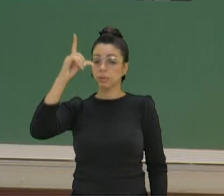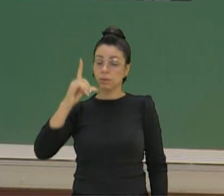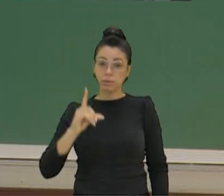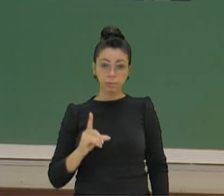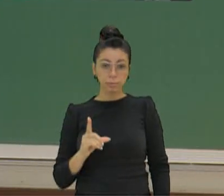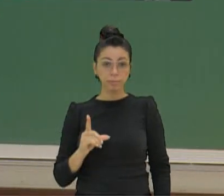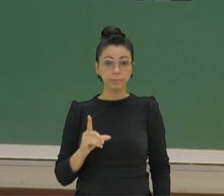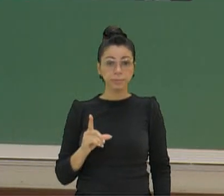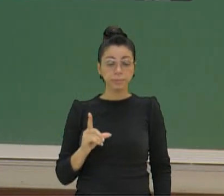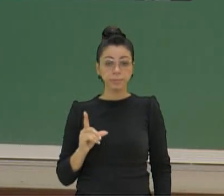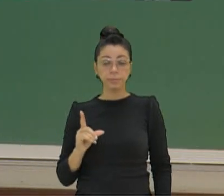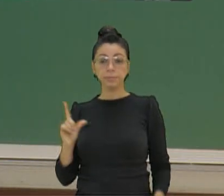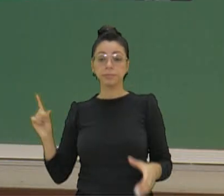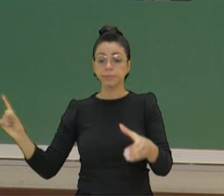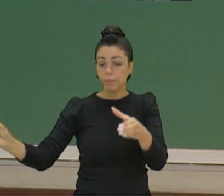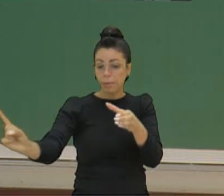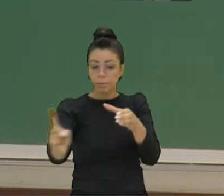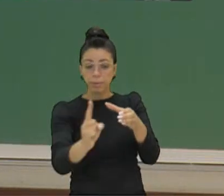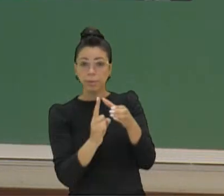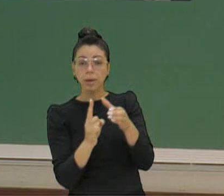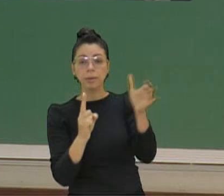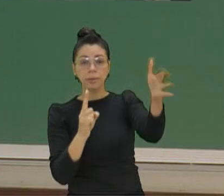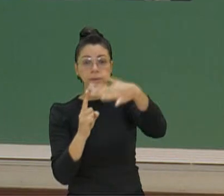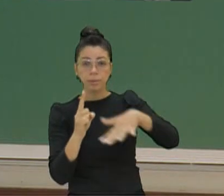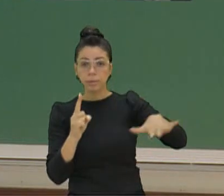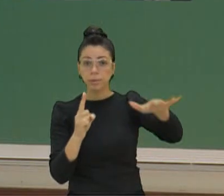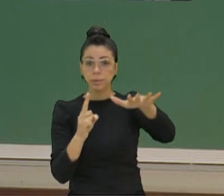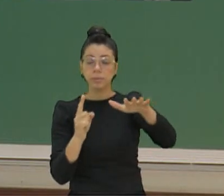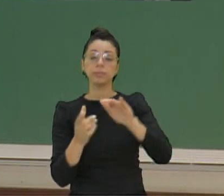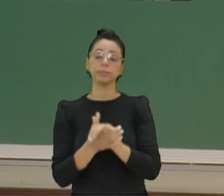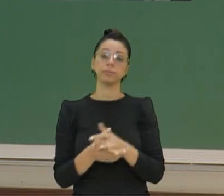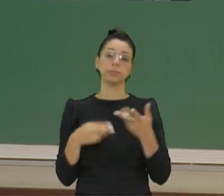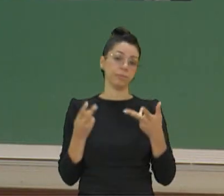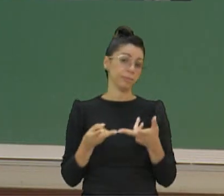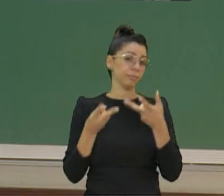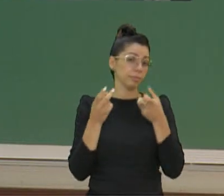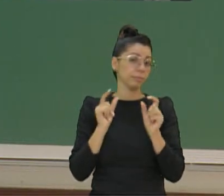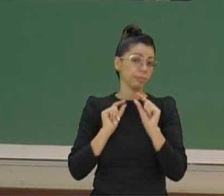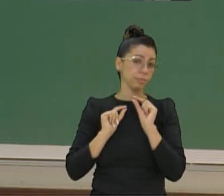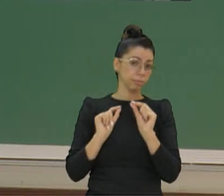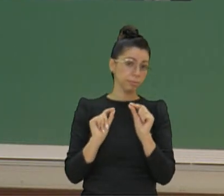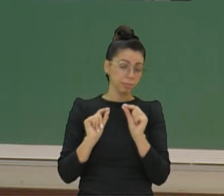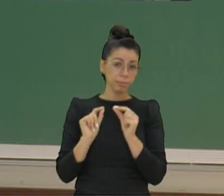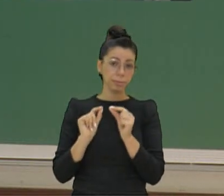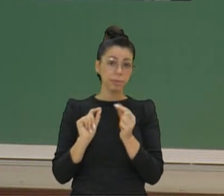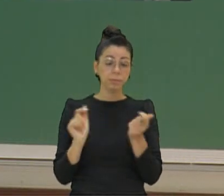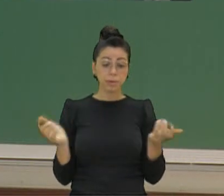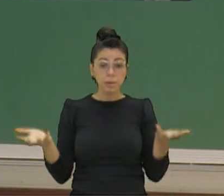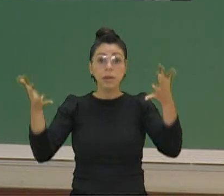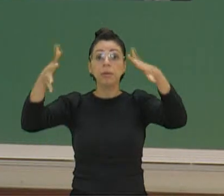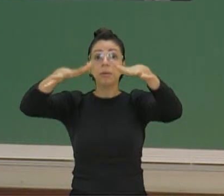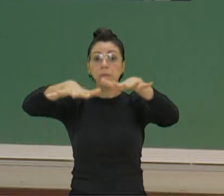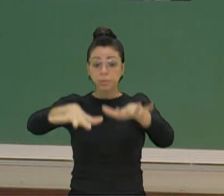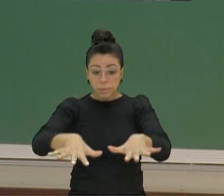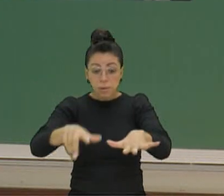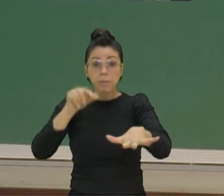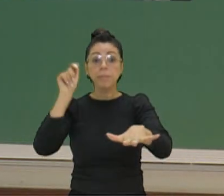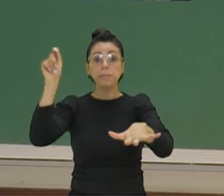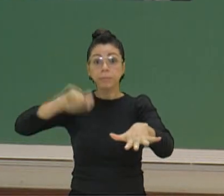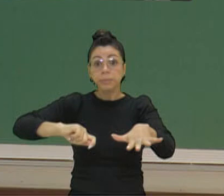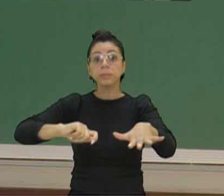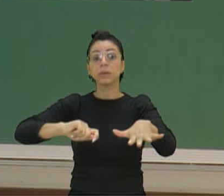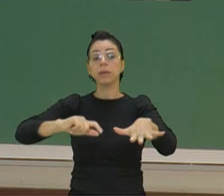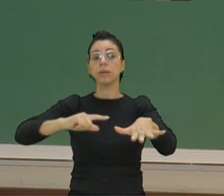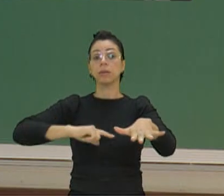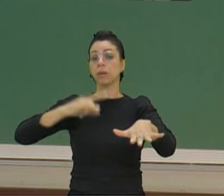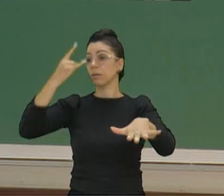se inserir na sociedade. Então, hoje a gente percebe que essas pessoas, elas fazem muitas atividades.